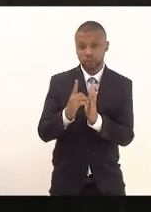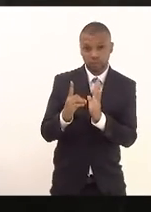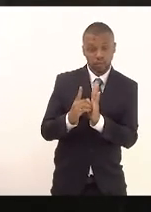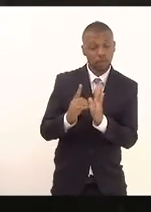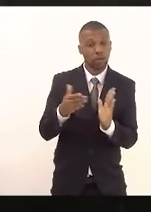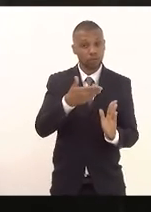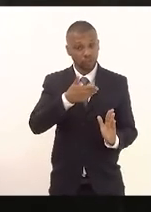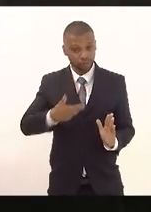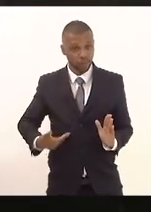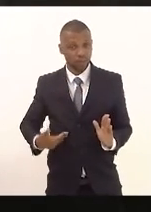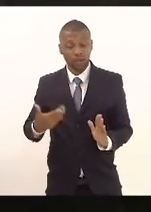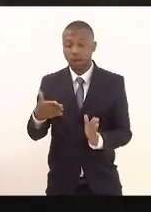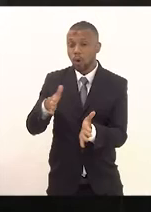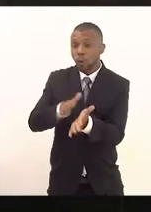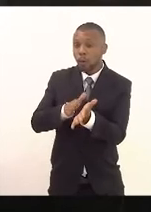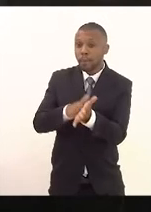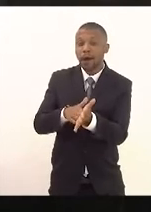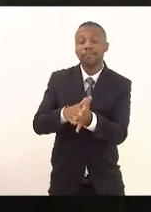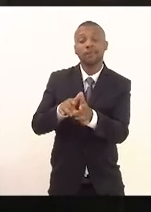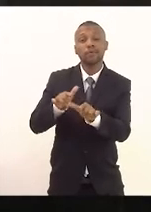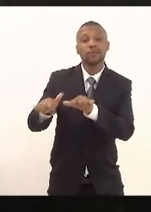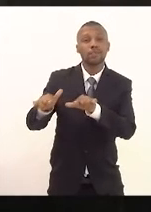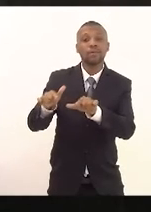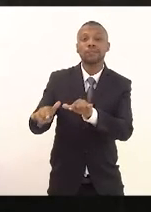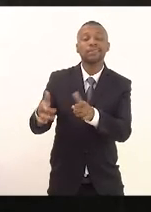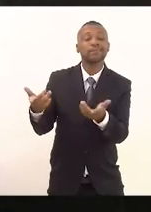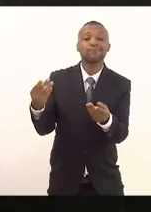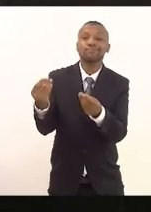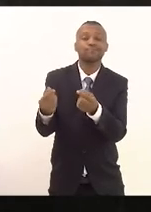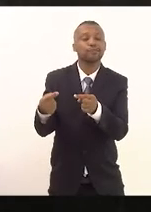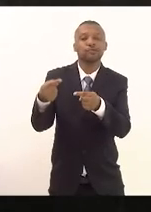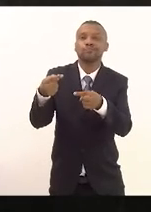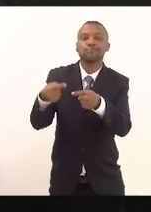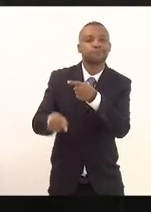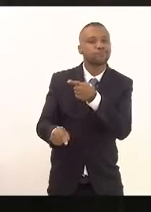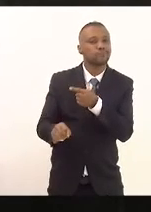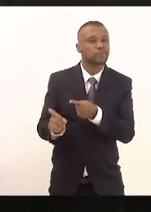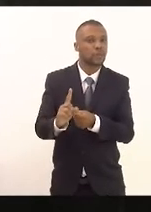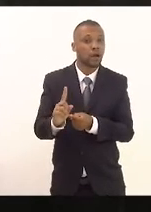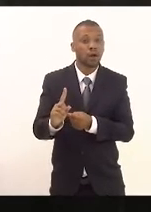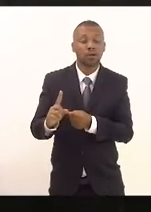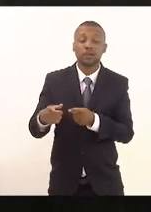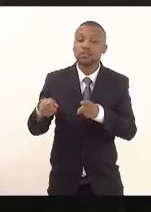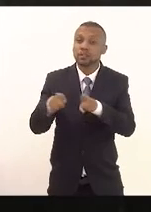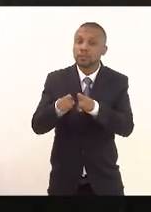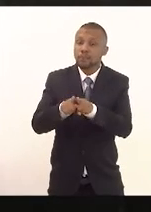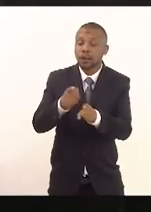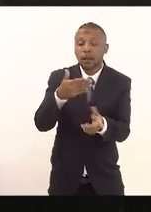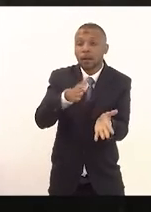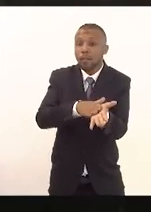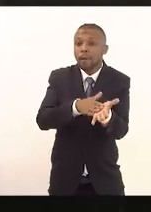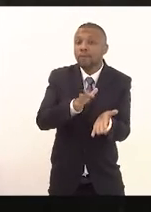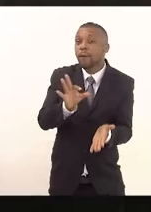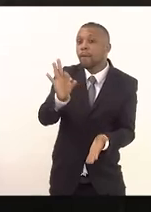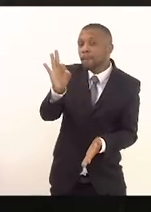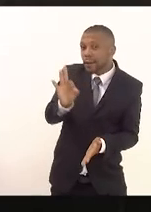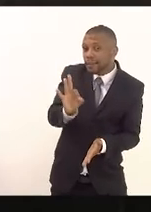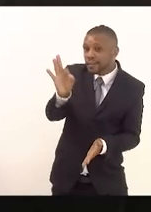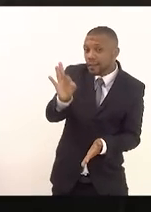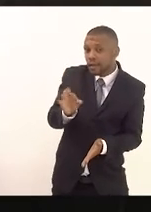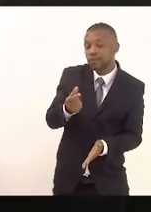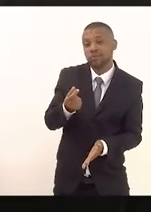cobrava por um serviço que não prestava e uma taxa na sua essência